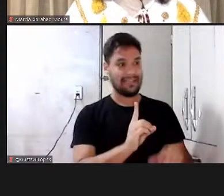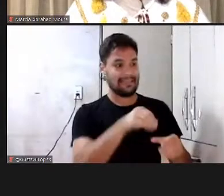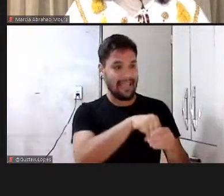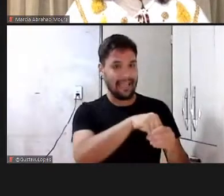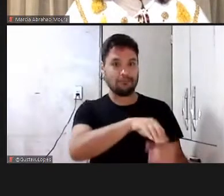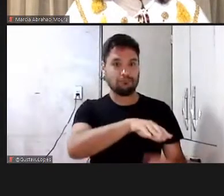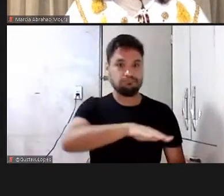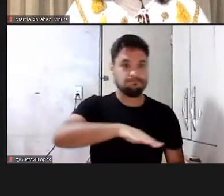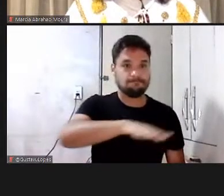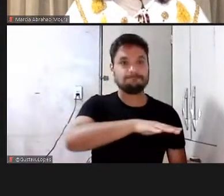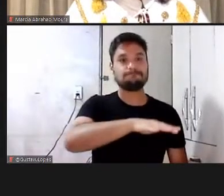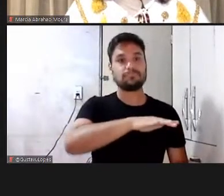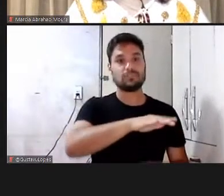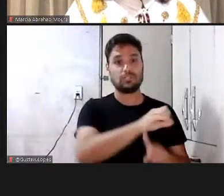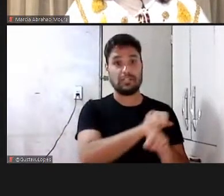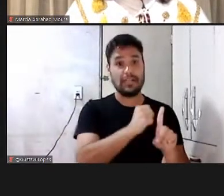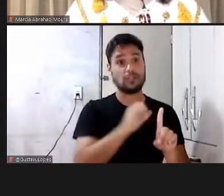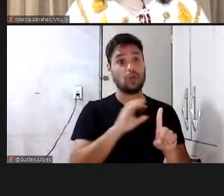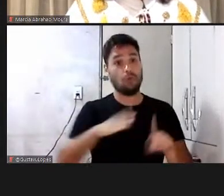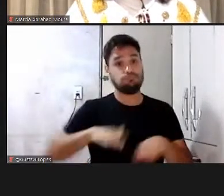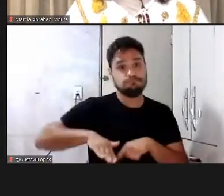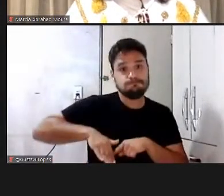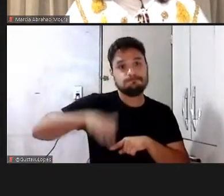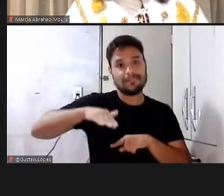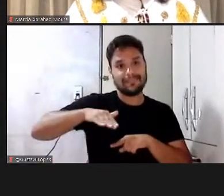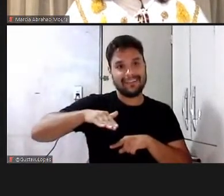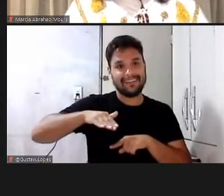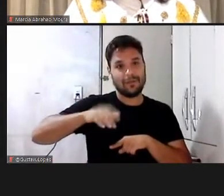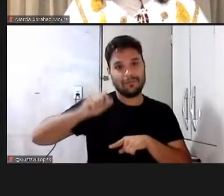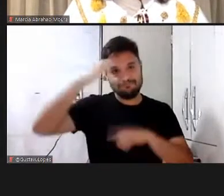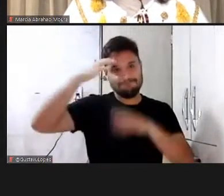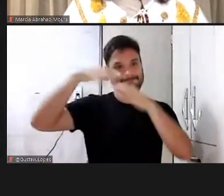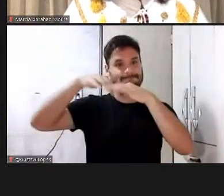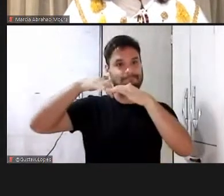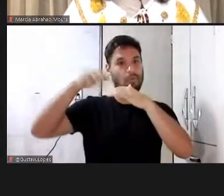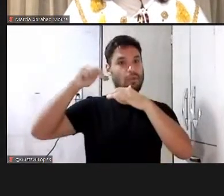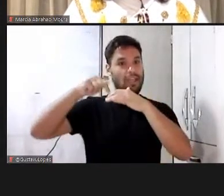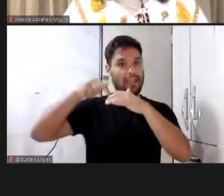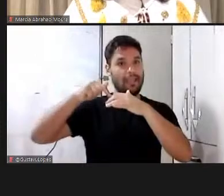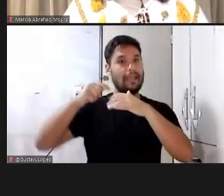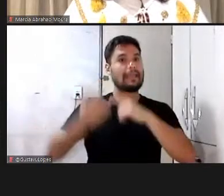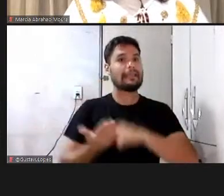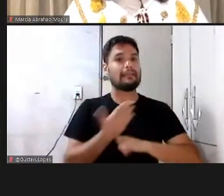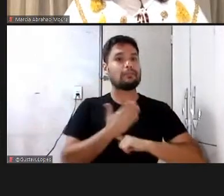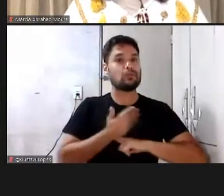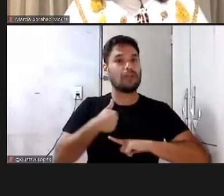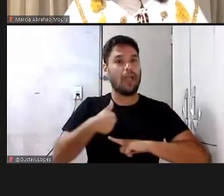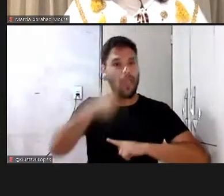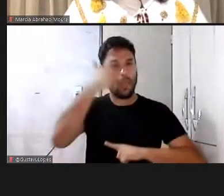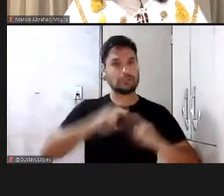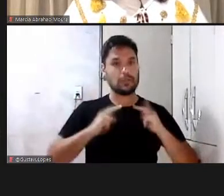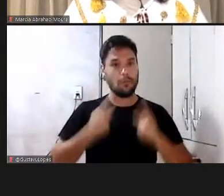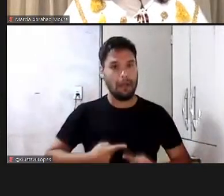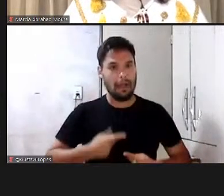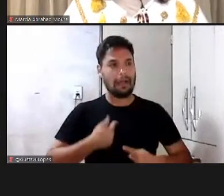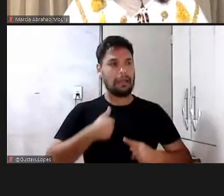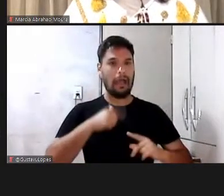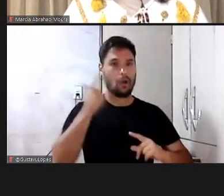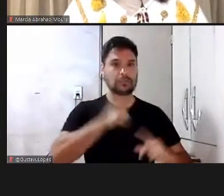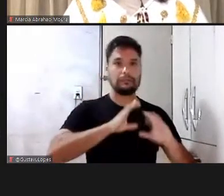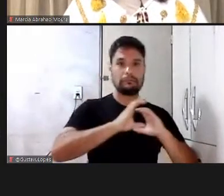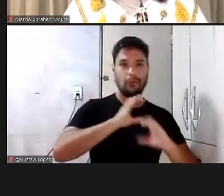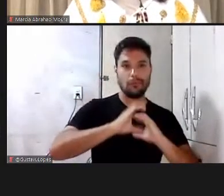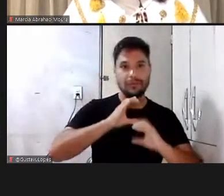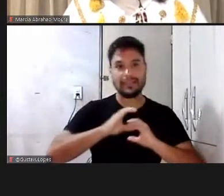aquisição é um procedimento recursivo que gera expressões como coleções de informações para os sistemas